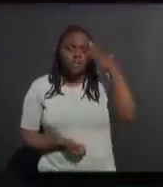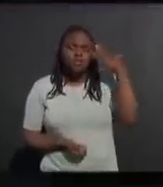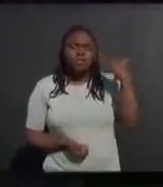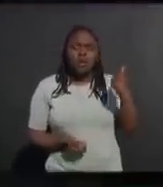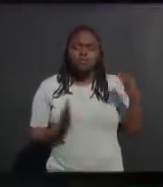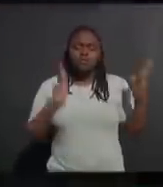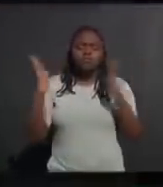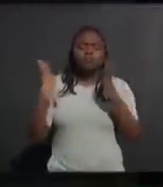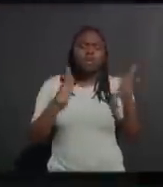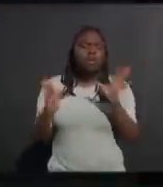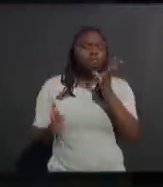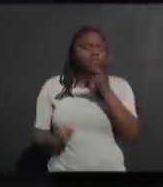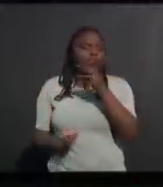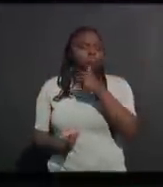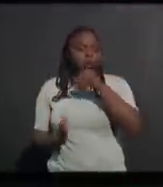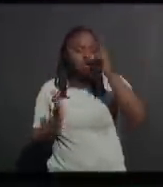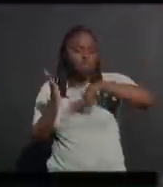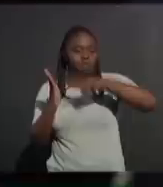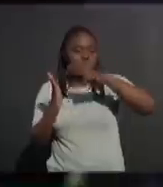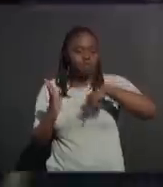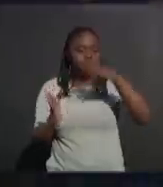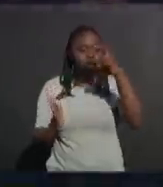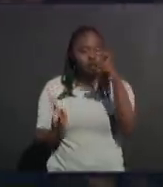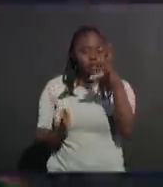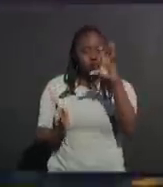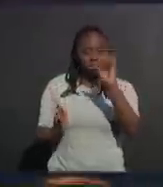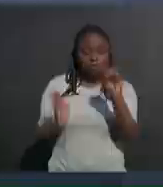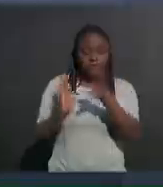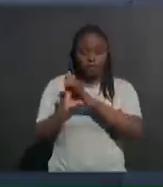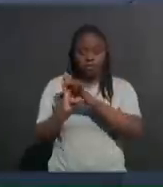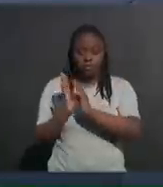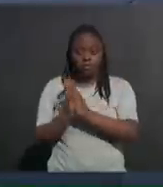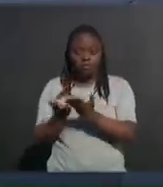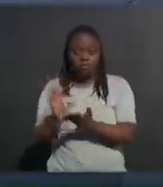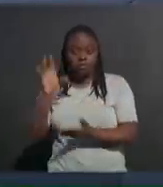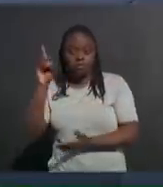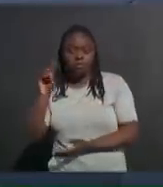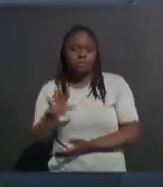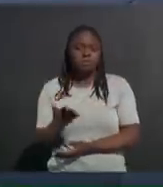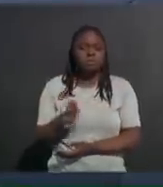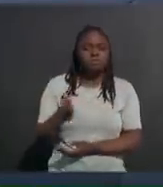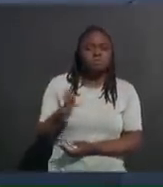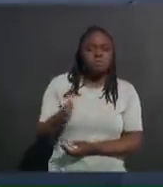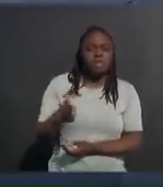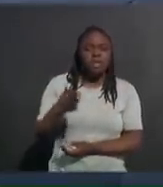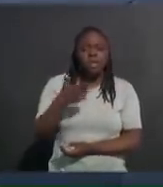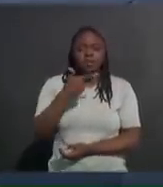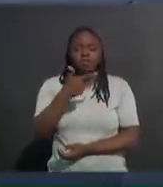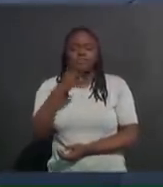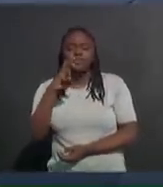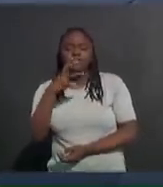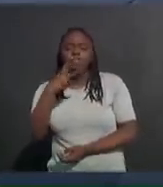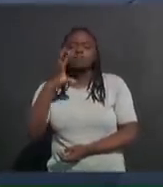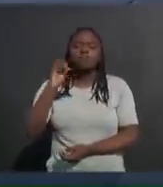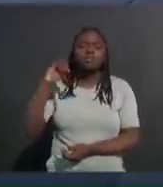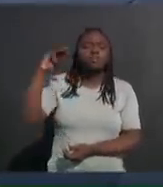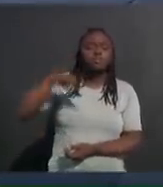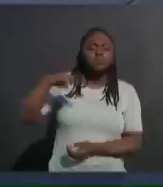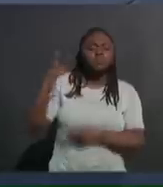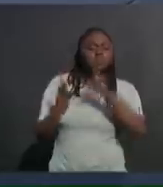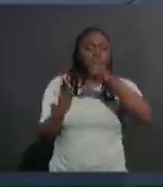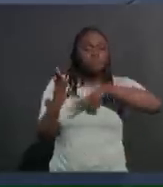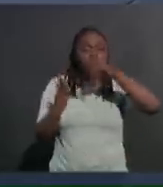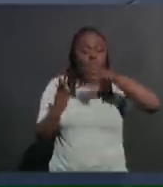poder ler 50 capítulos da Bíblia. Eu leio 6 todo dia. Eu levo de 25 a 30 minutos para ler. Mais ou menos 5 minutos